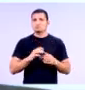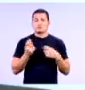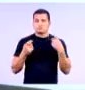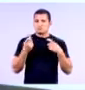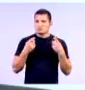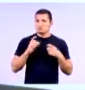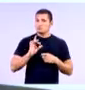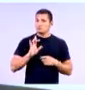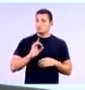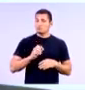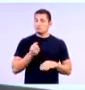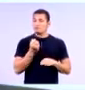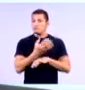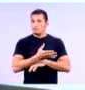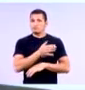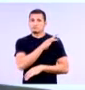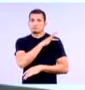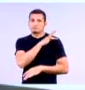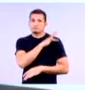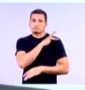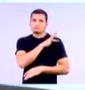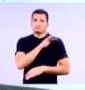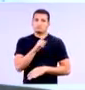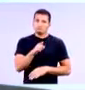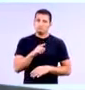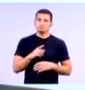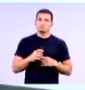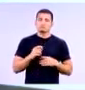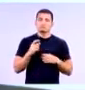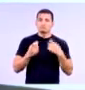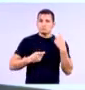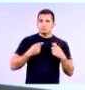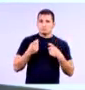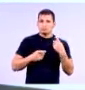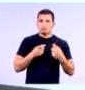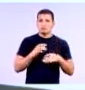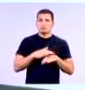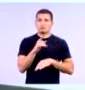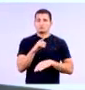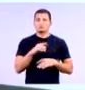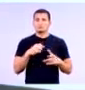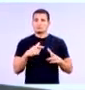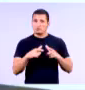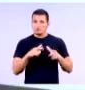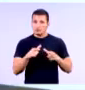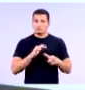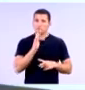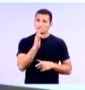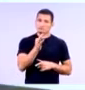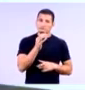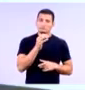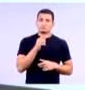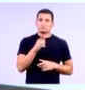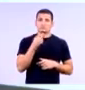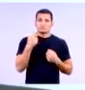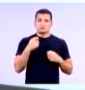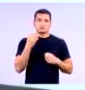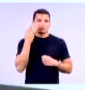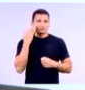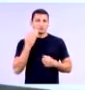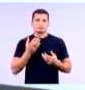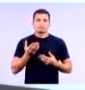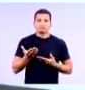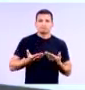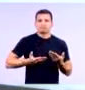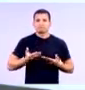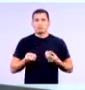que você vai ter fora da faculdade mais, né? Você vai ter que se preocupar mais quando você estiver no mercado de trabalho, onde você vai ter que saber lidar com